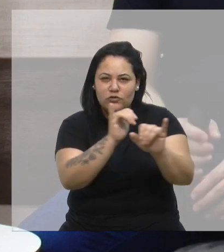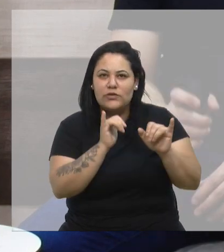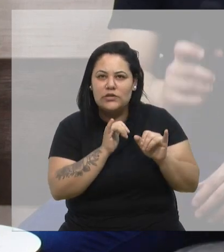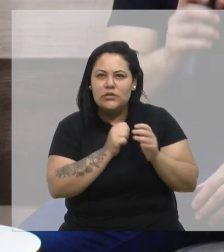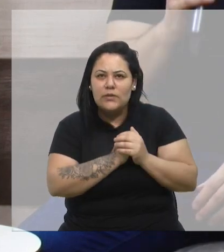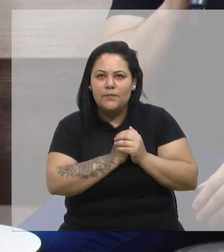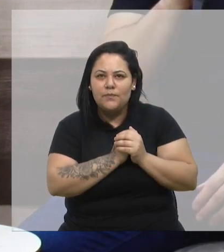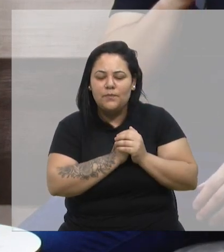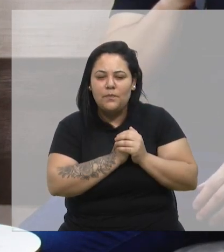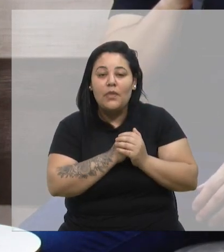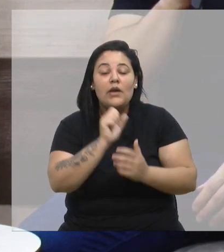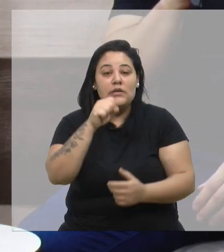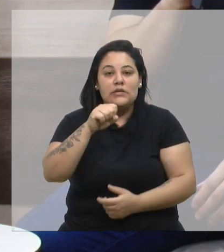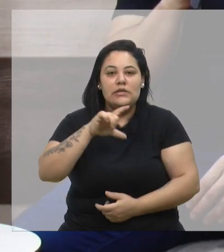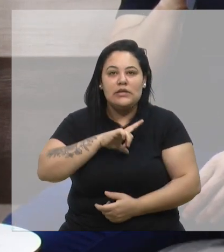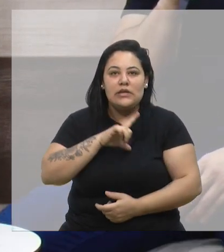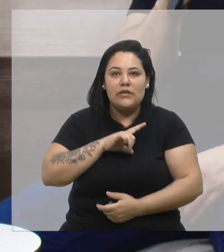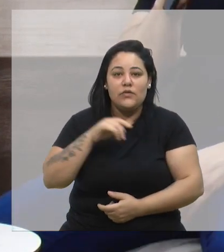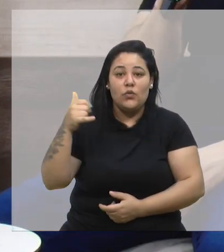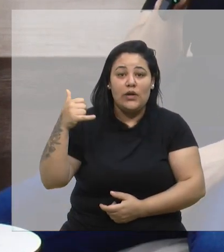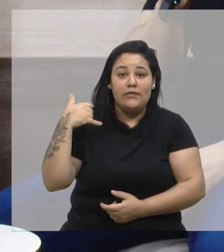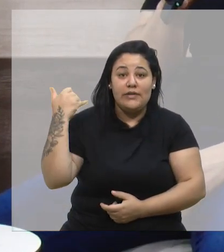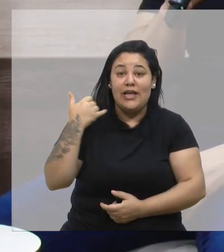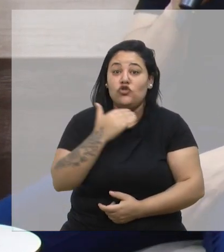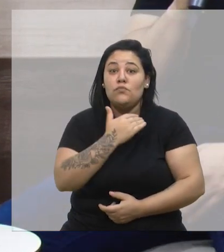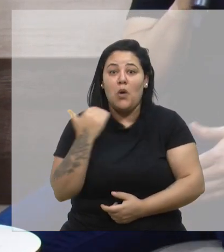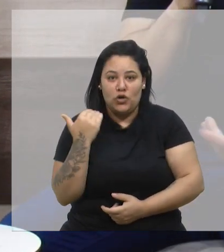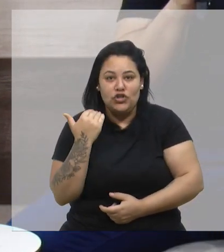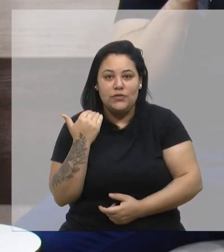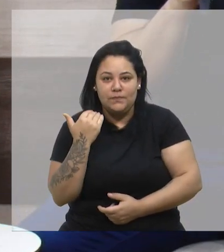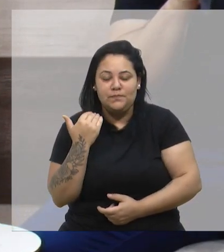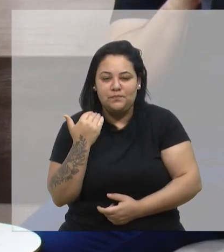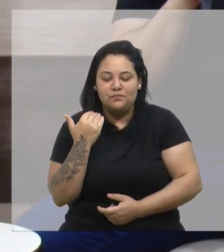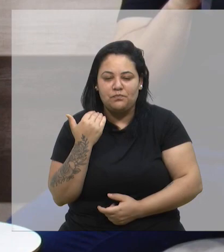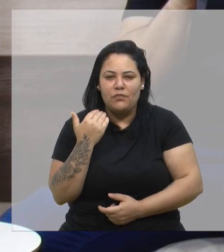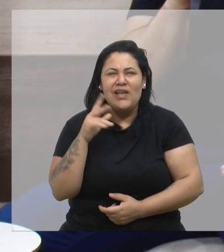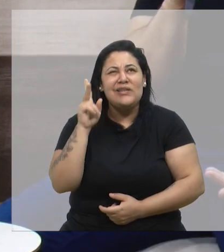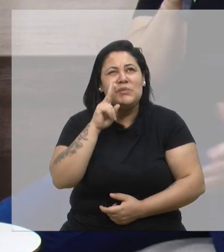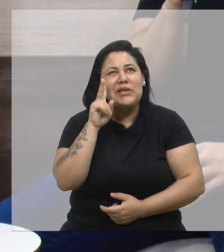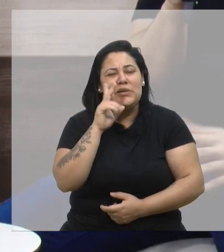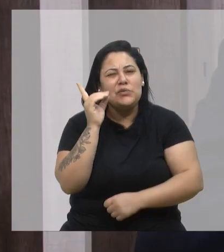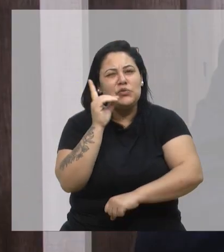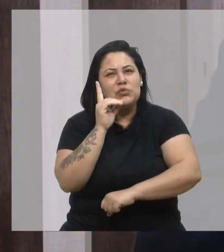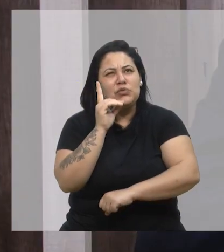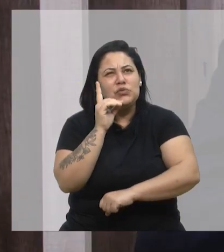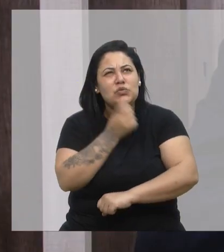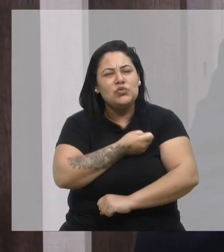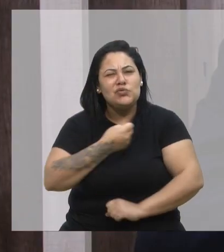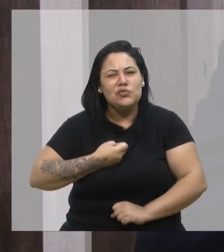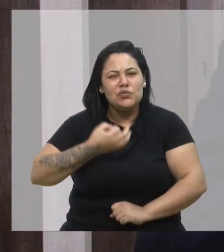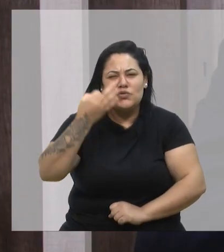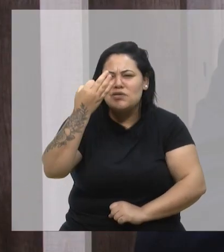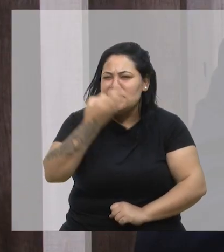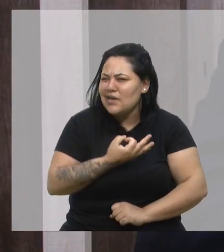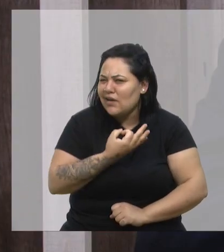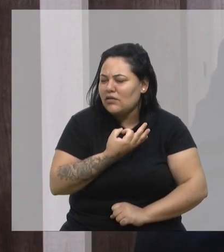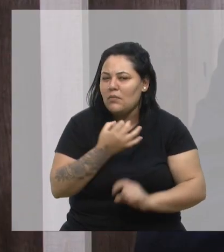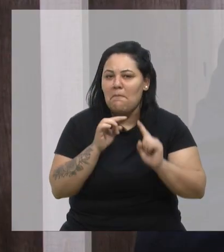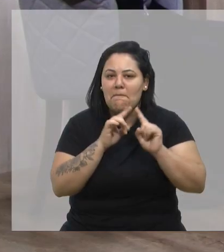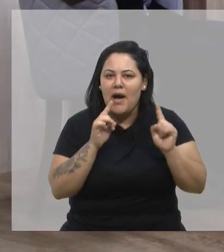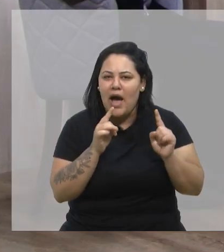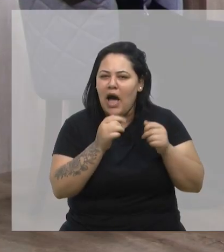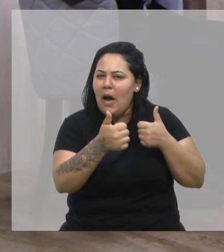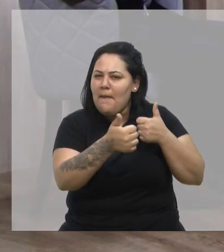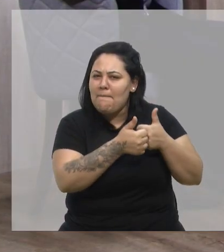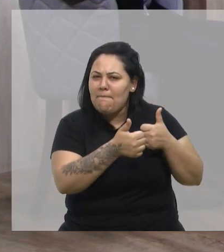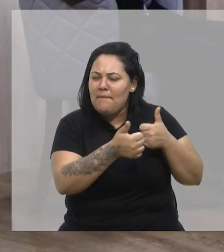Eu vi algumas divulgações. Teve recentemente um aniversário da morte dele, né? Uhum. Eu não me lembro exatamente qual é o